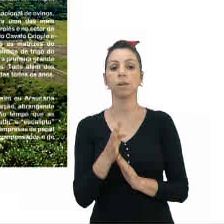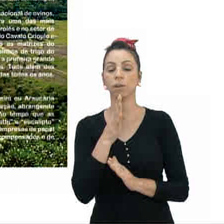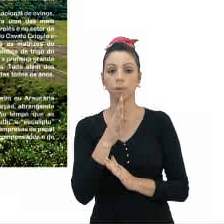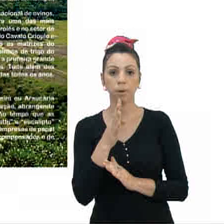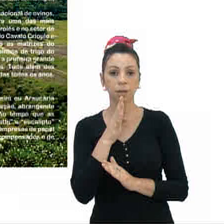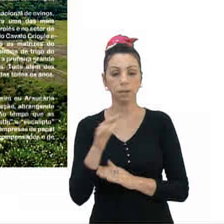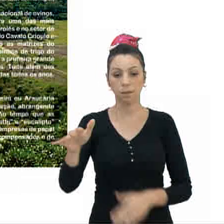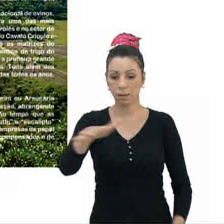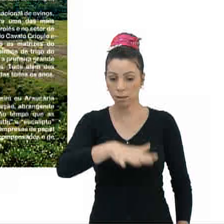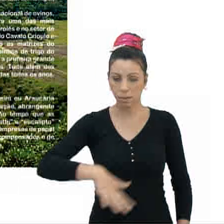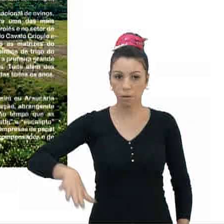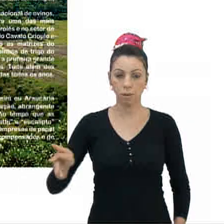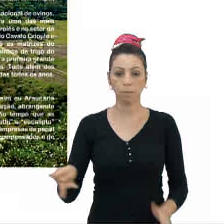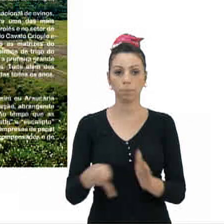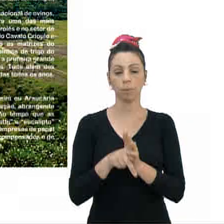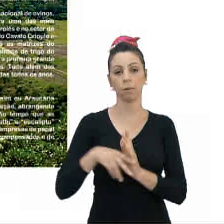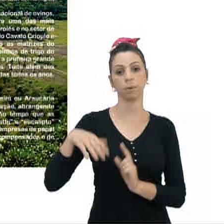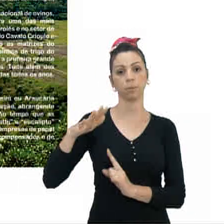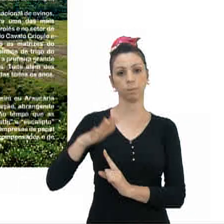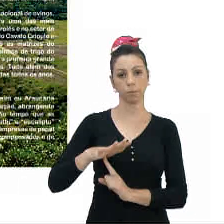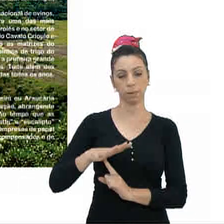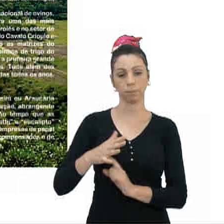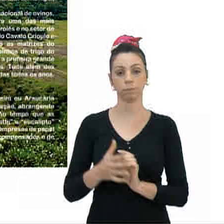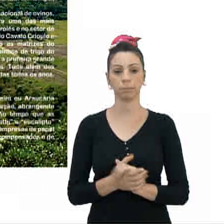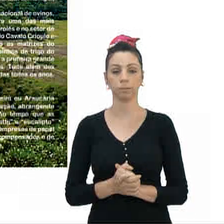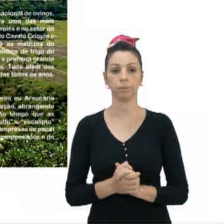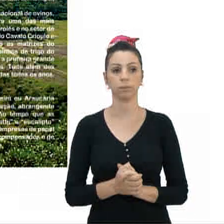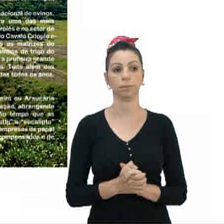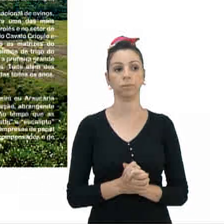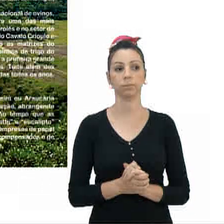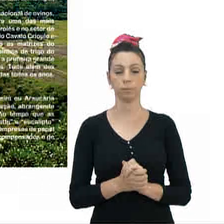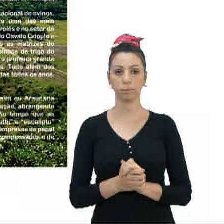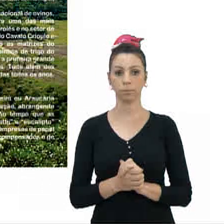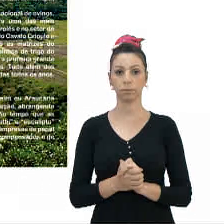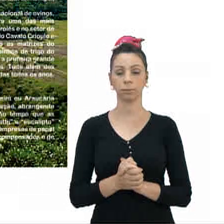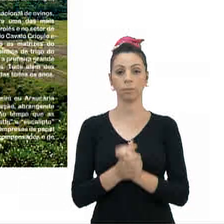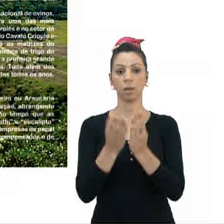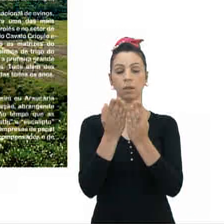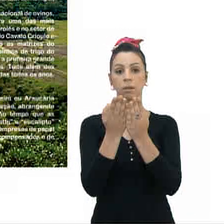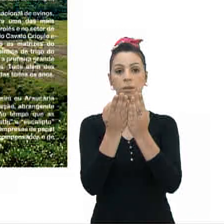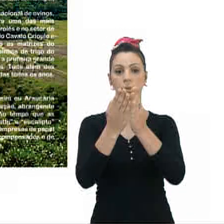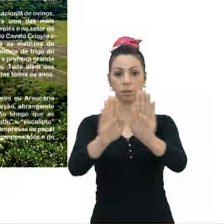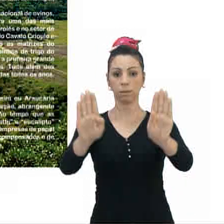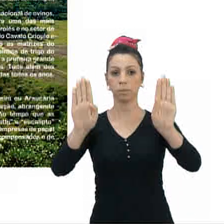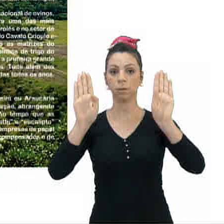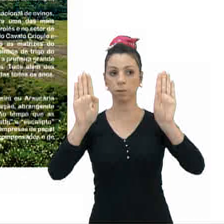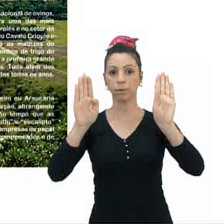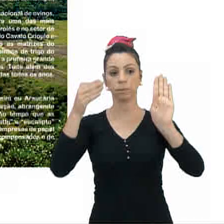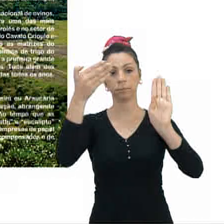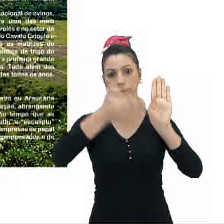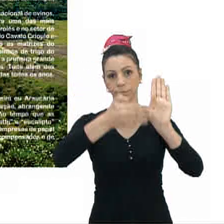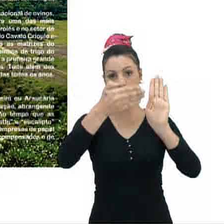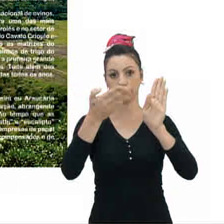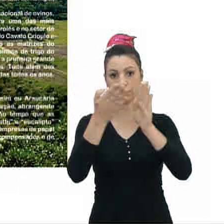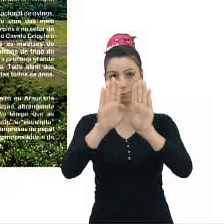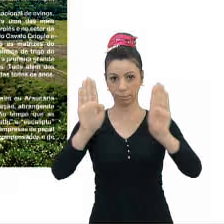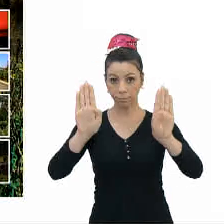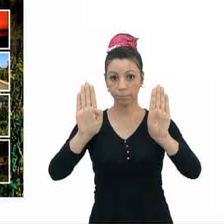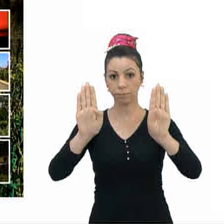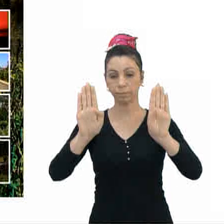Paraná. Ele está aqui aberto, então essa é a parte aberta do folheto, a parte da frente